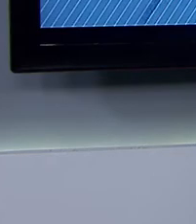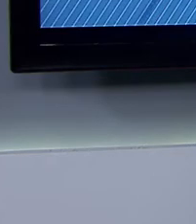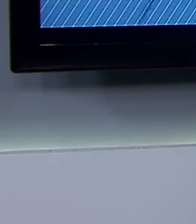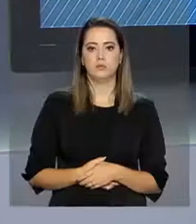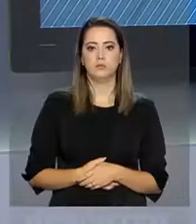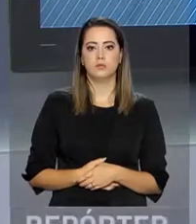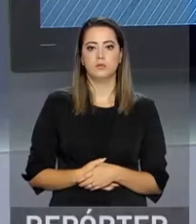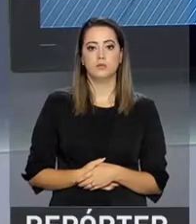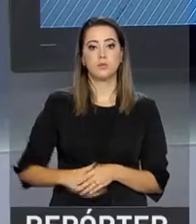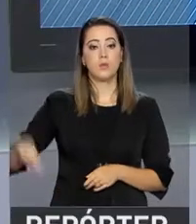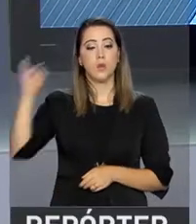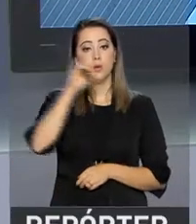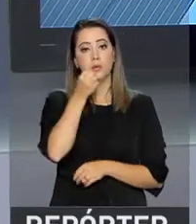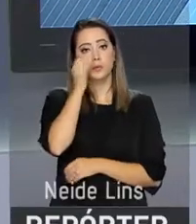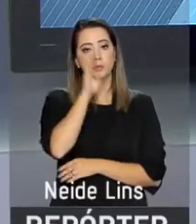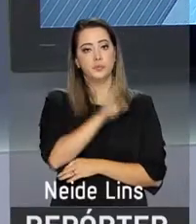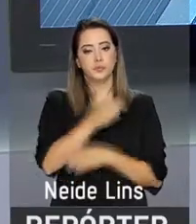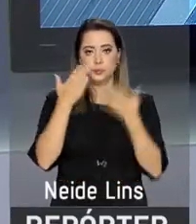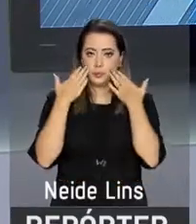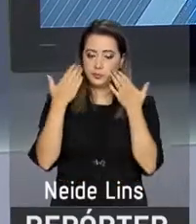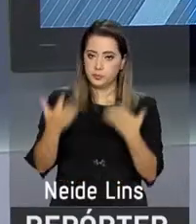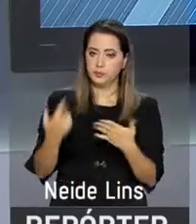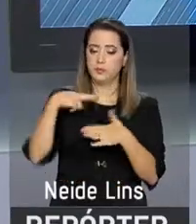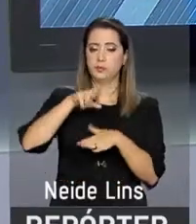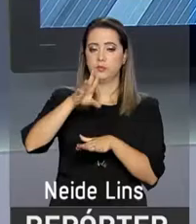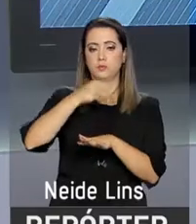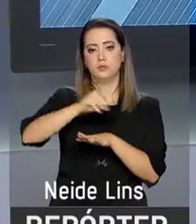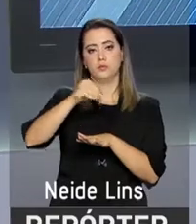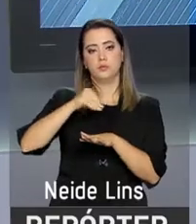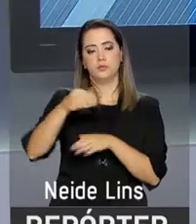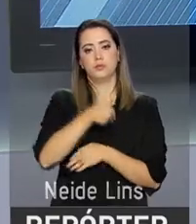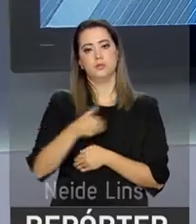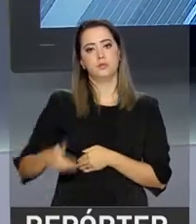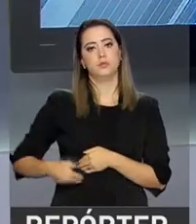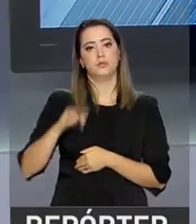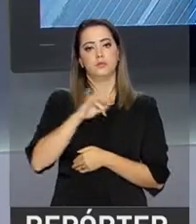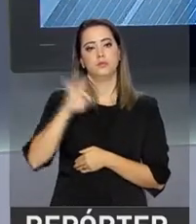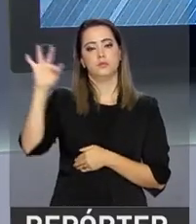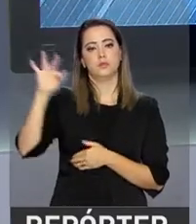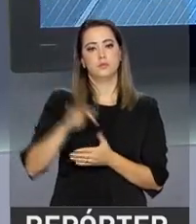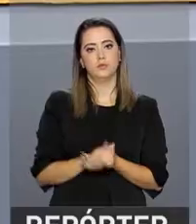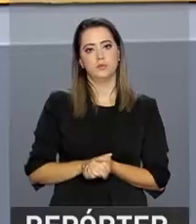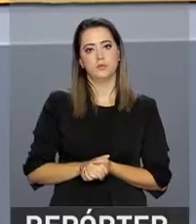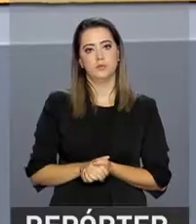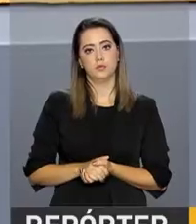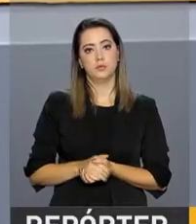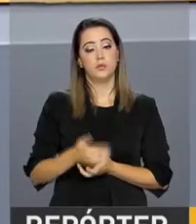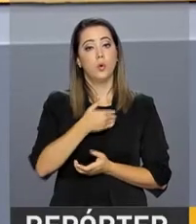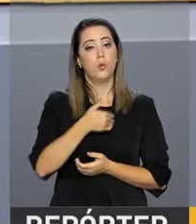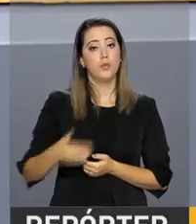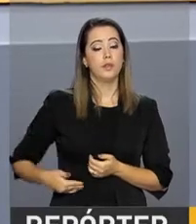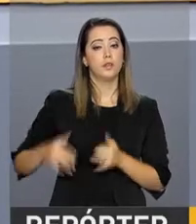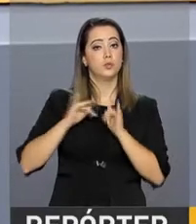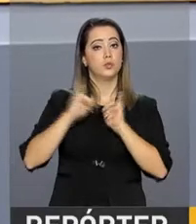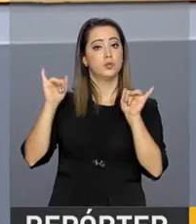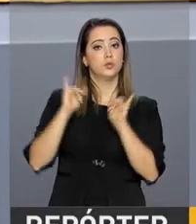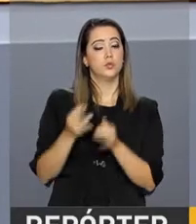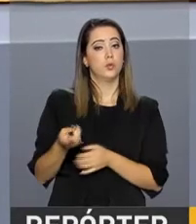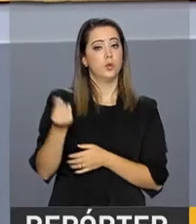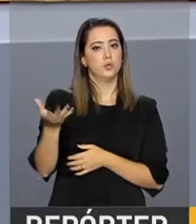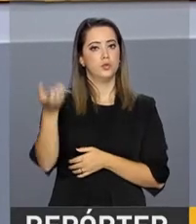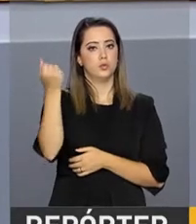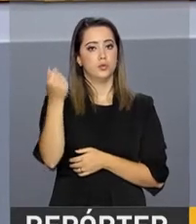olá boa tarde no ar o repórter nbr com as notícias do governo federal o governo divulgou o calendário de